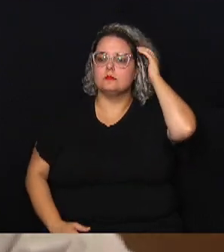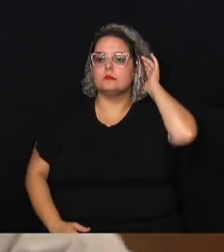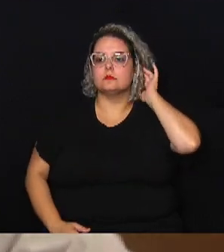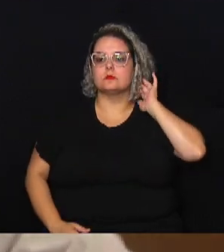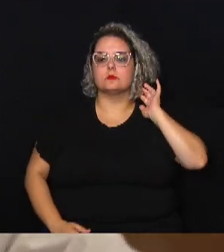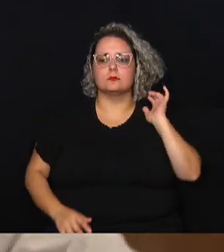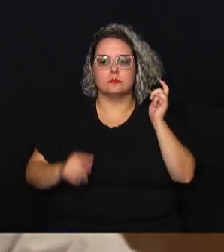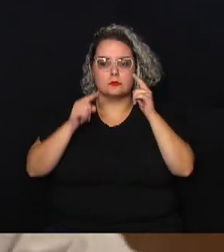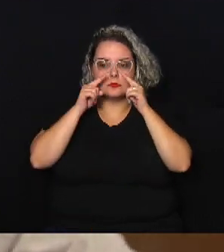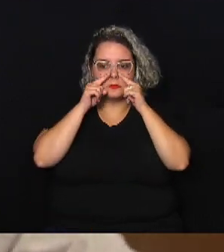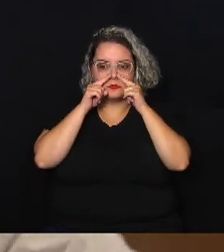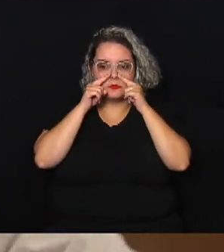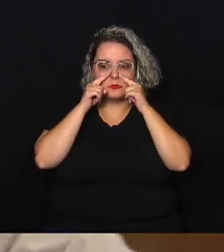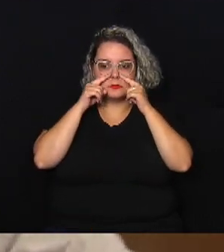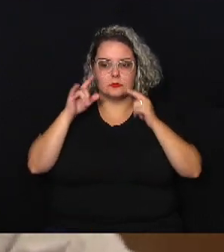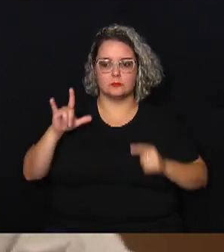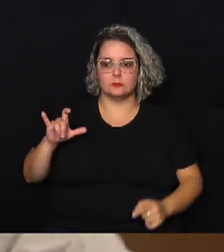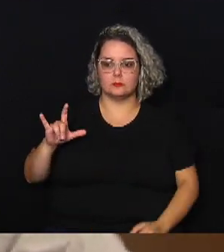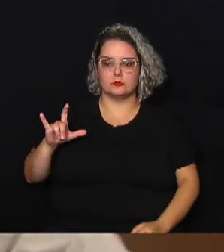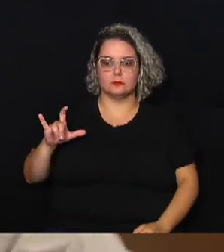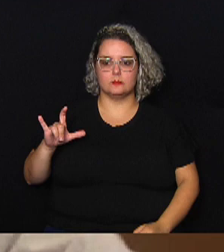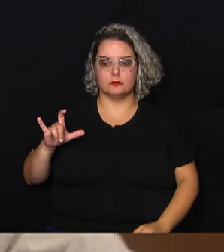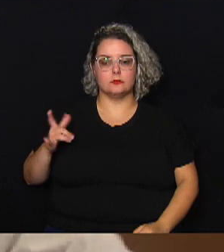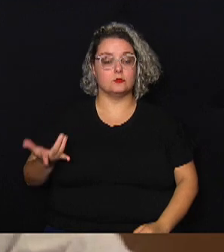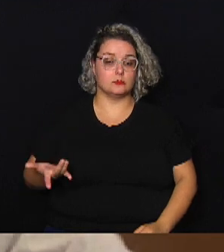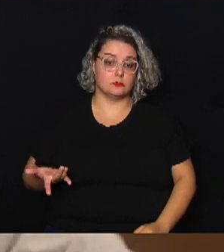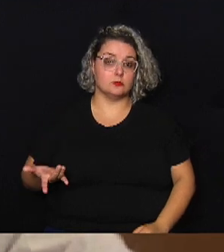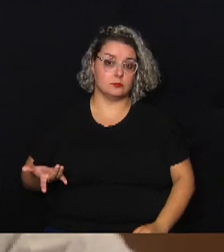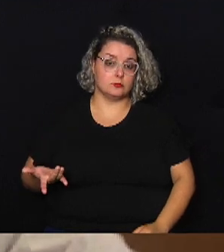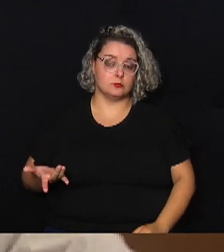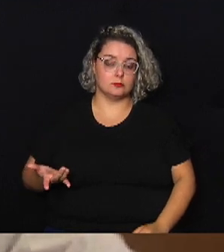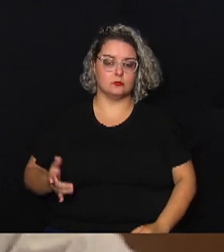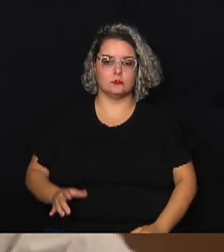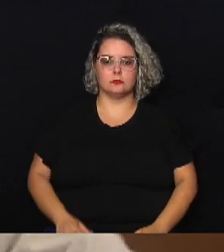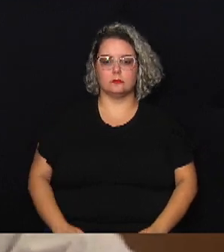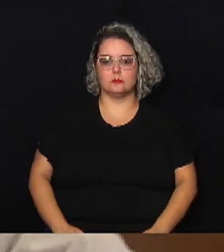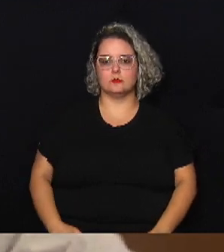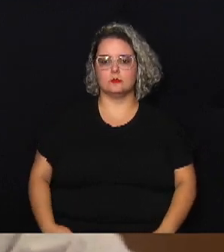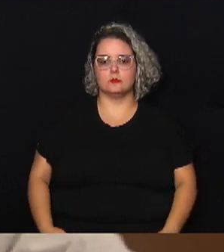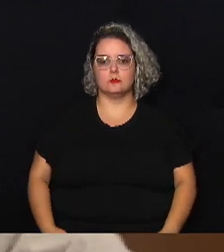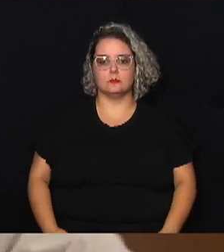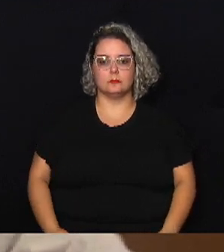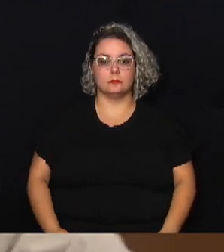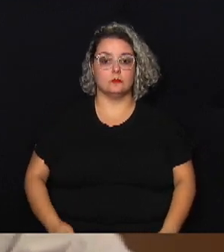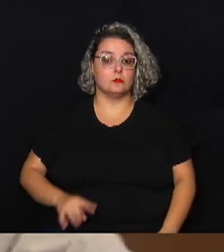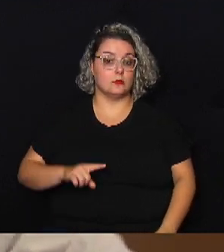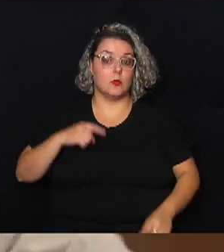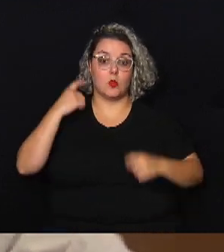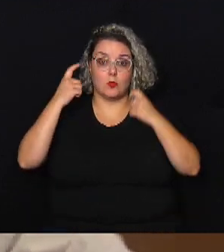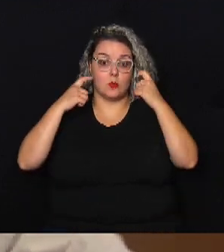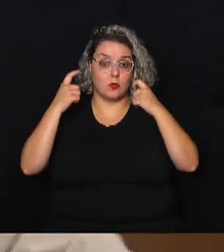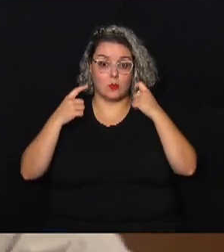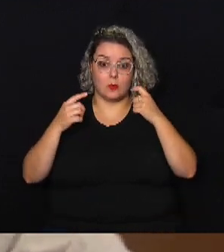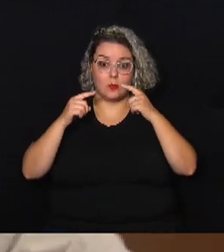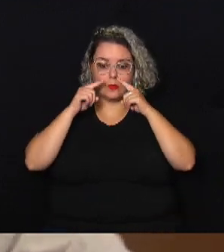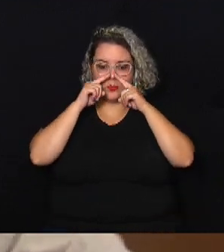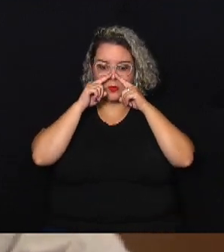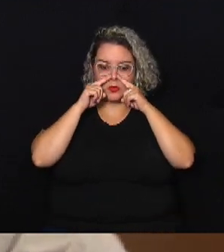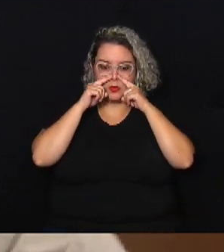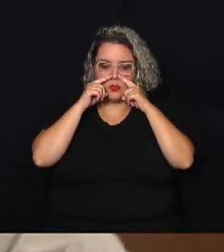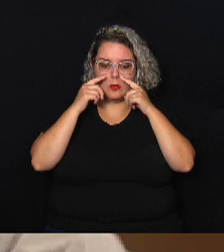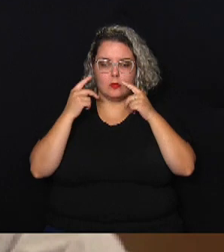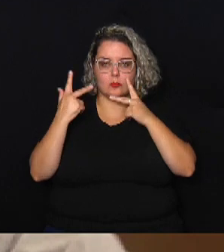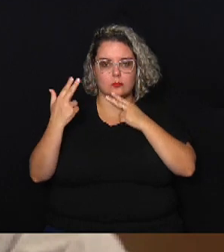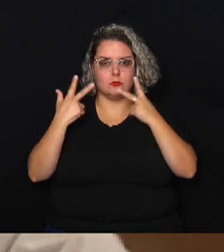nariz de Instagram, né? Então, acabam nem se preocupando em ter um nariz proporcional ao rosto,